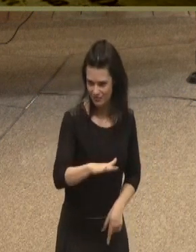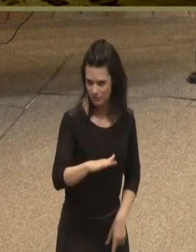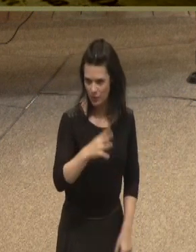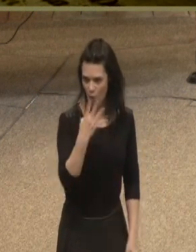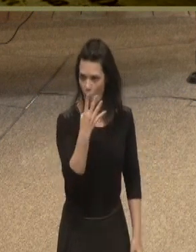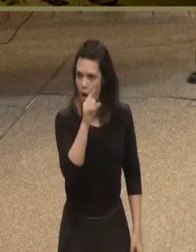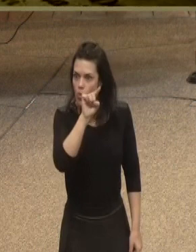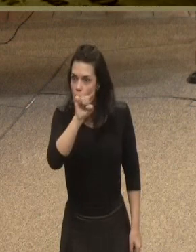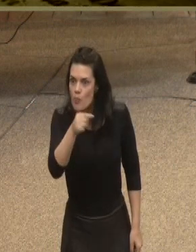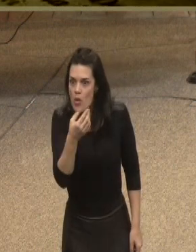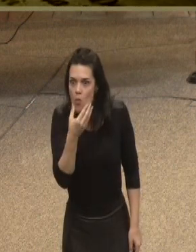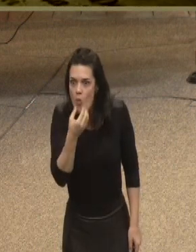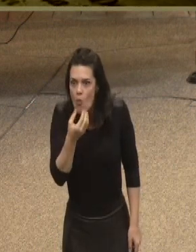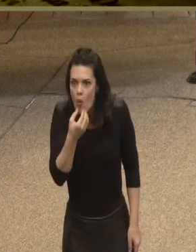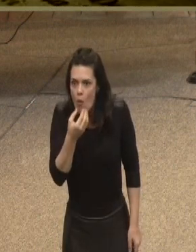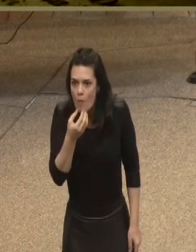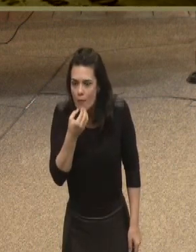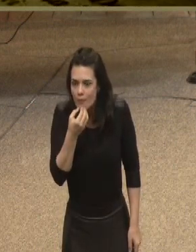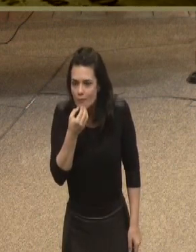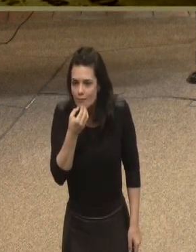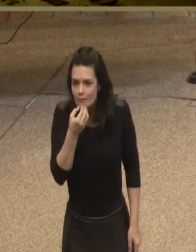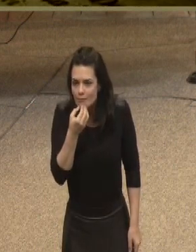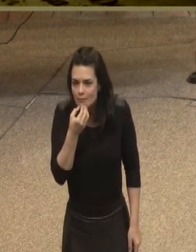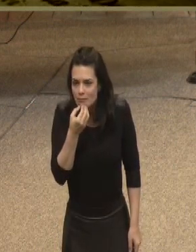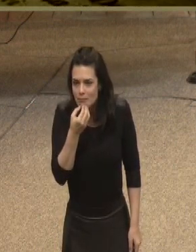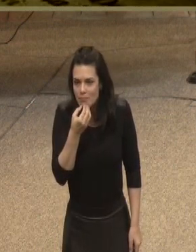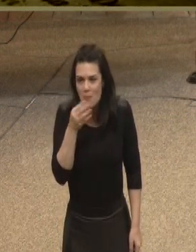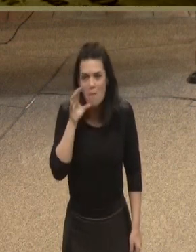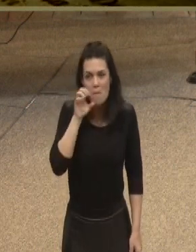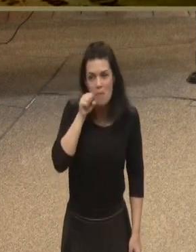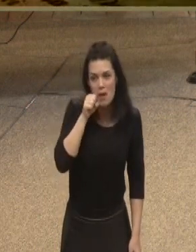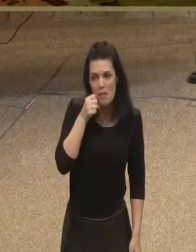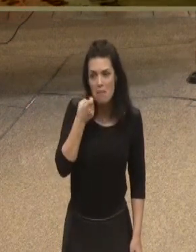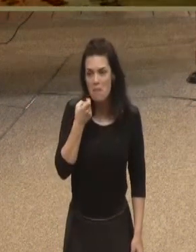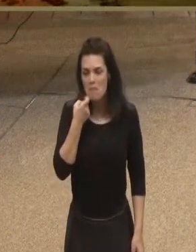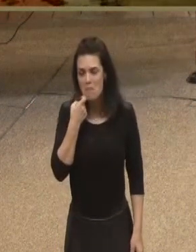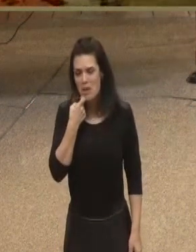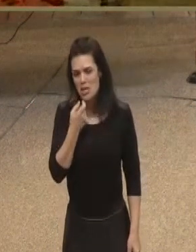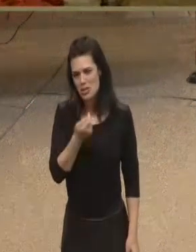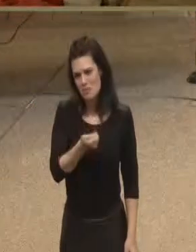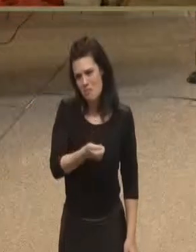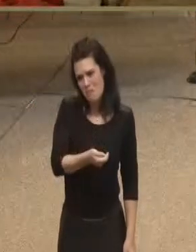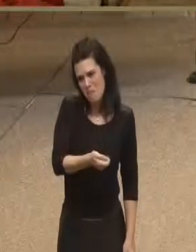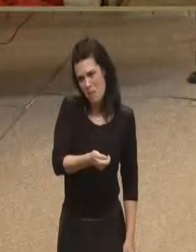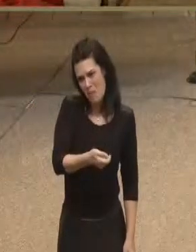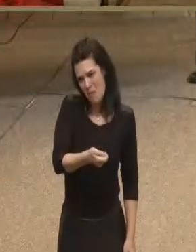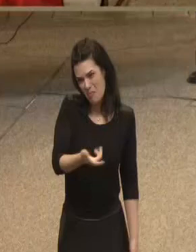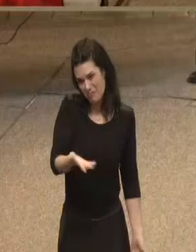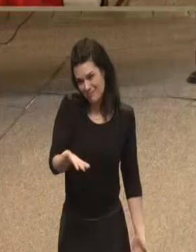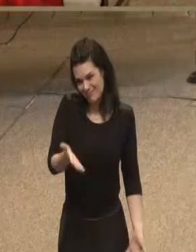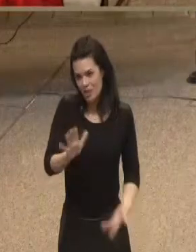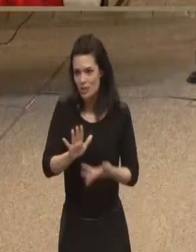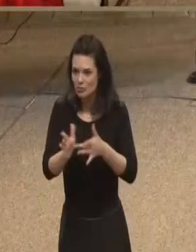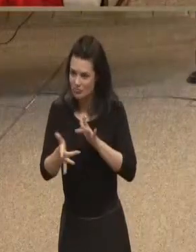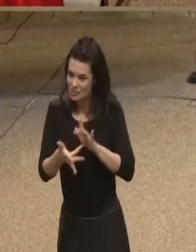de 7 pães e alguns peixinhos. O Senhor mais uma vez opera um milagre e